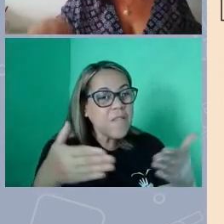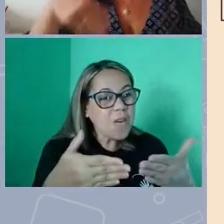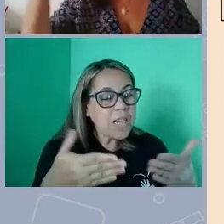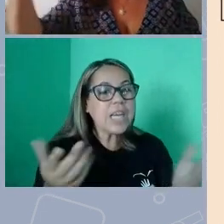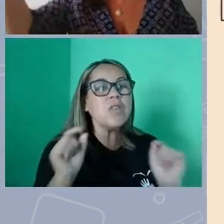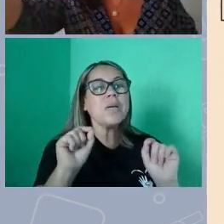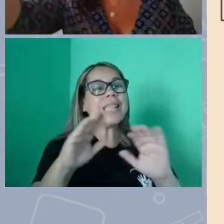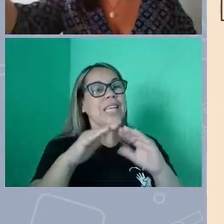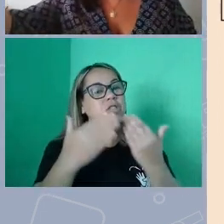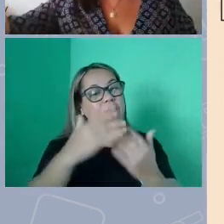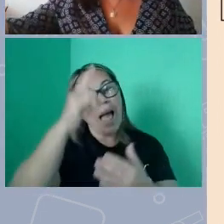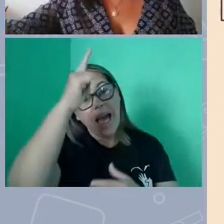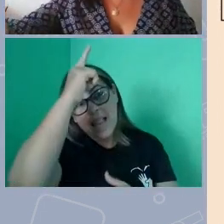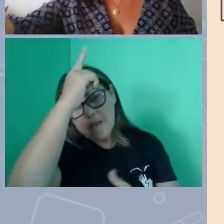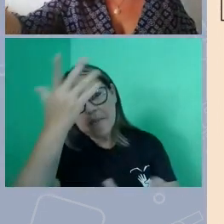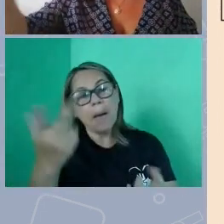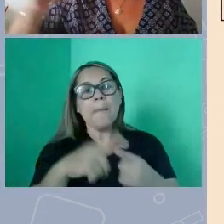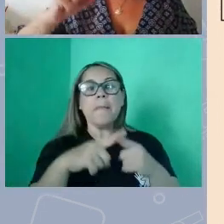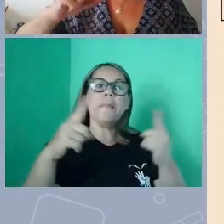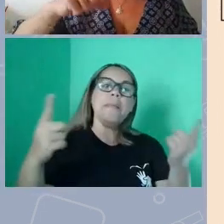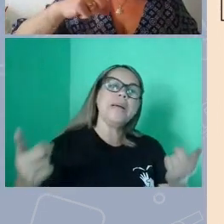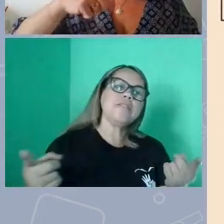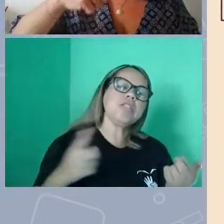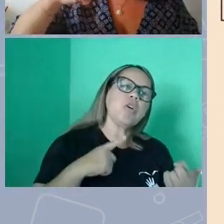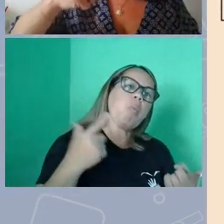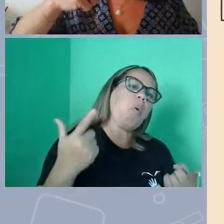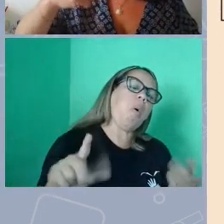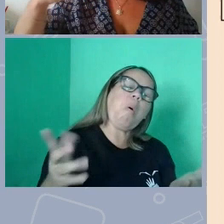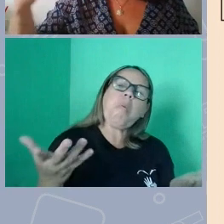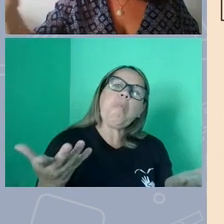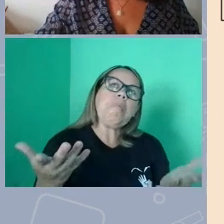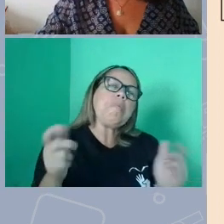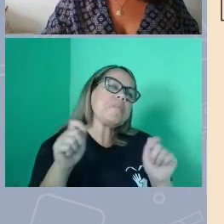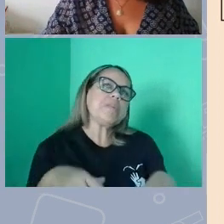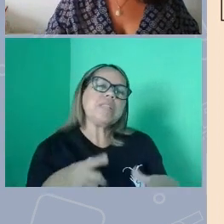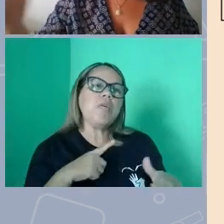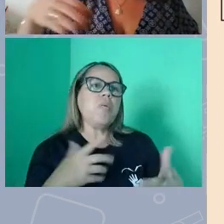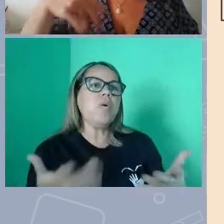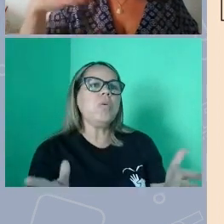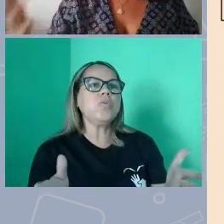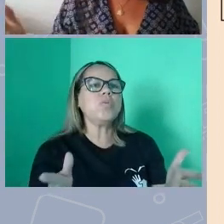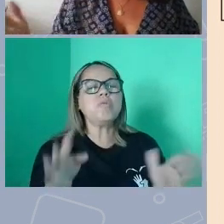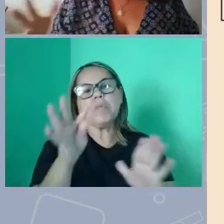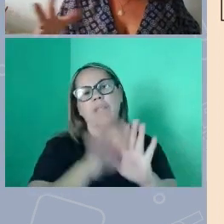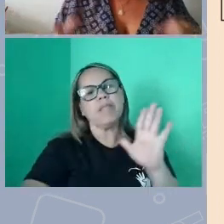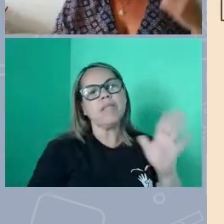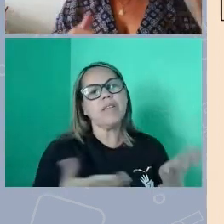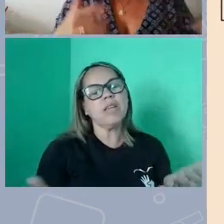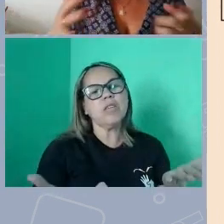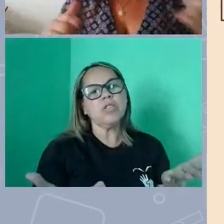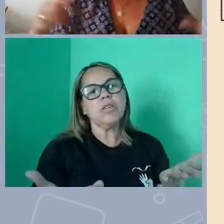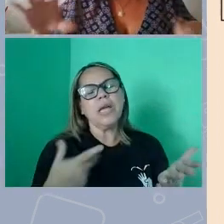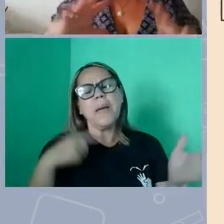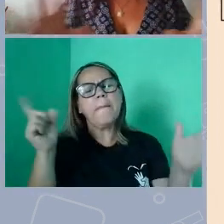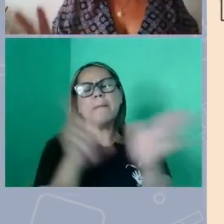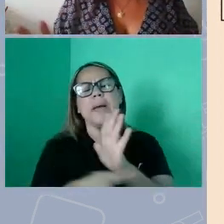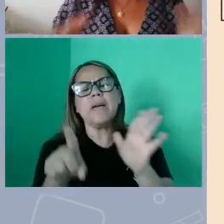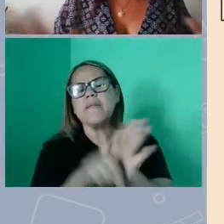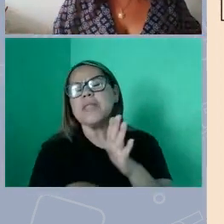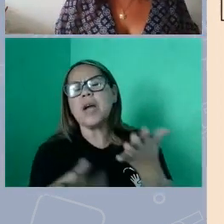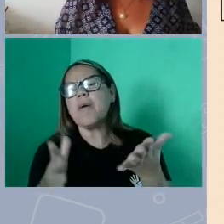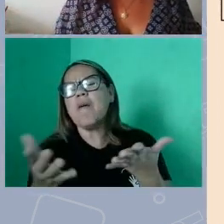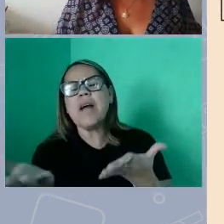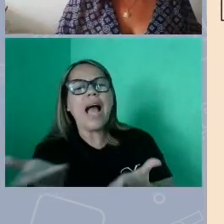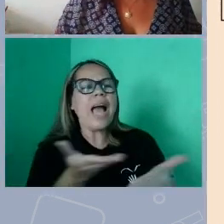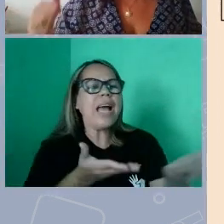mas a gente poderia ter um outro trecho de um outro texto algo assim e perguntar em relação a alguma